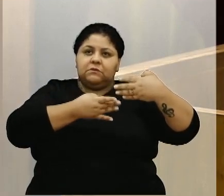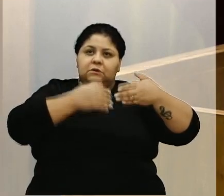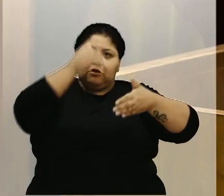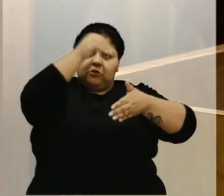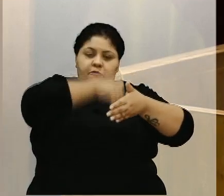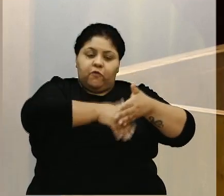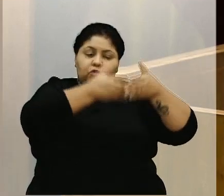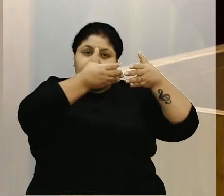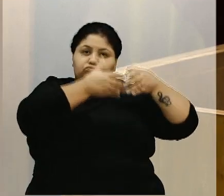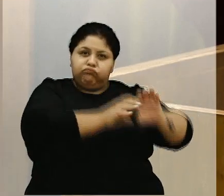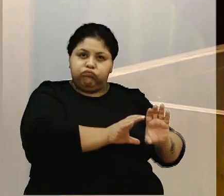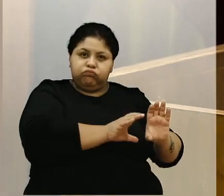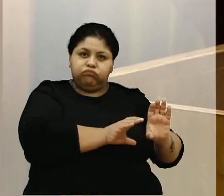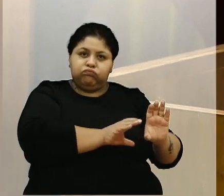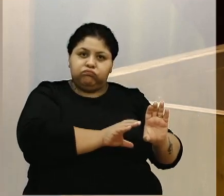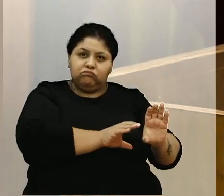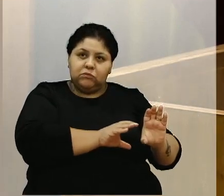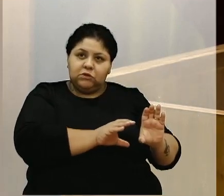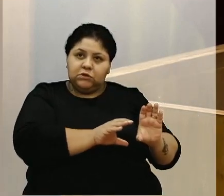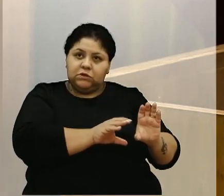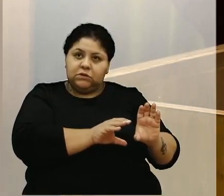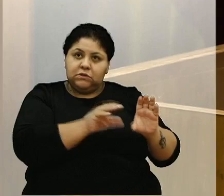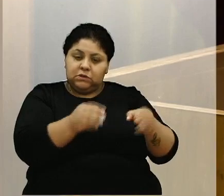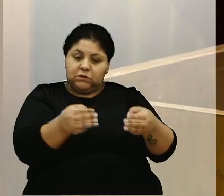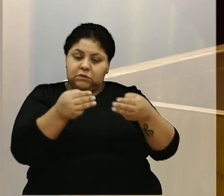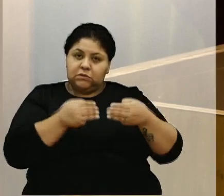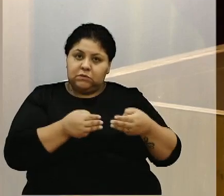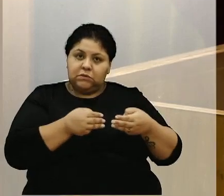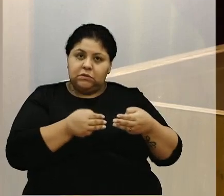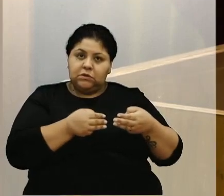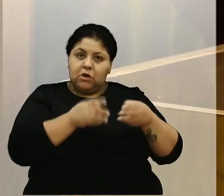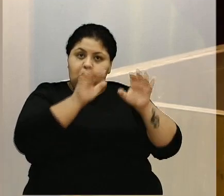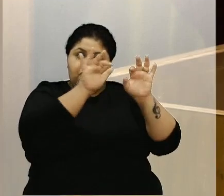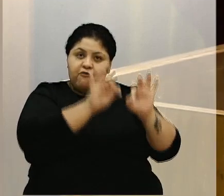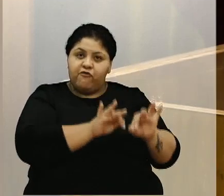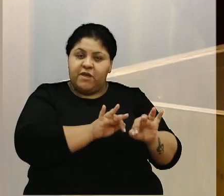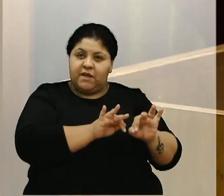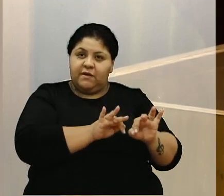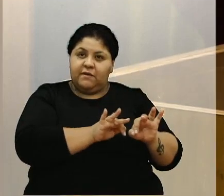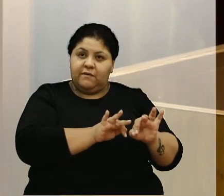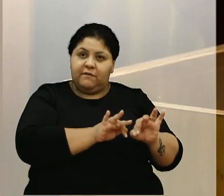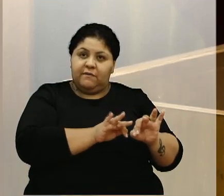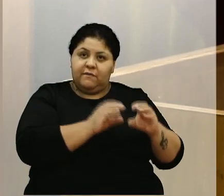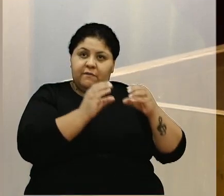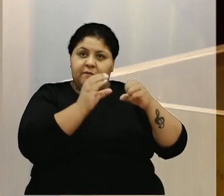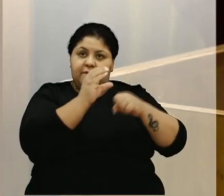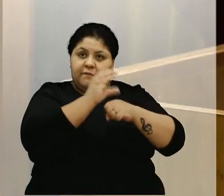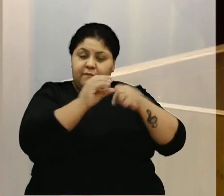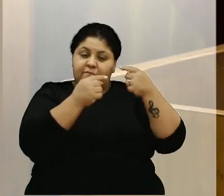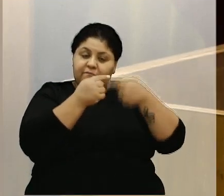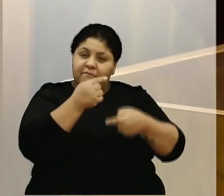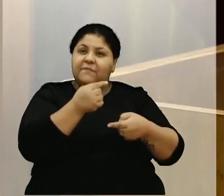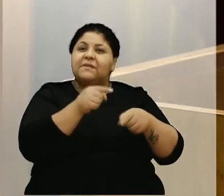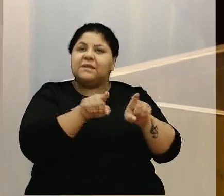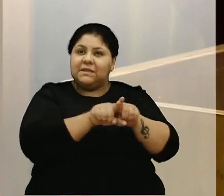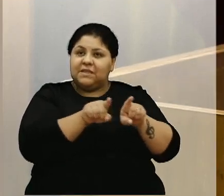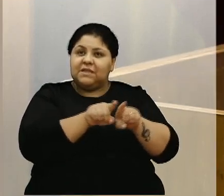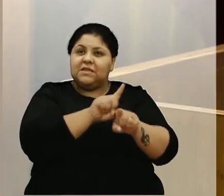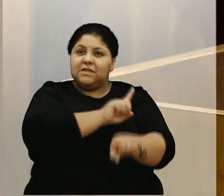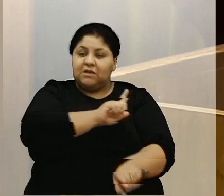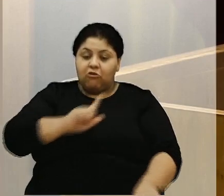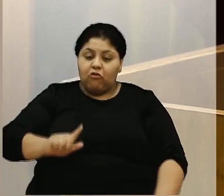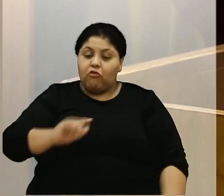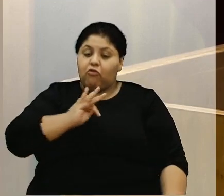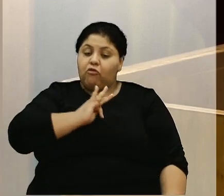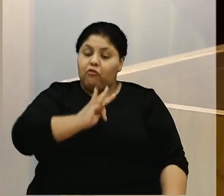contra essa maldita moção. A anistia. Inconstitucional nesse caso. O governo